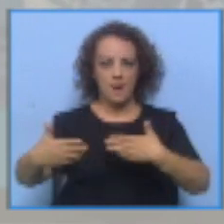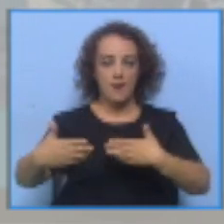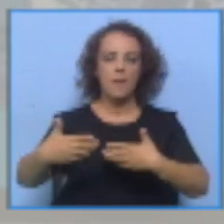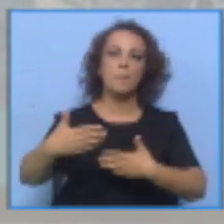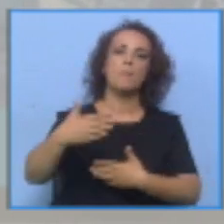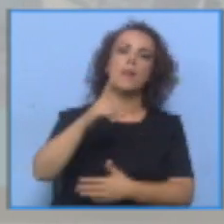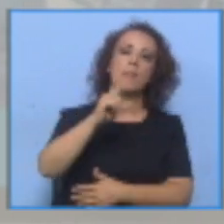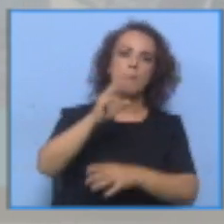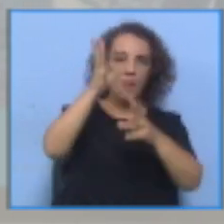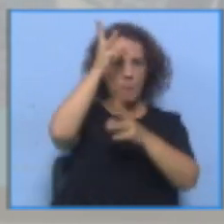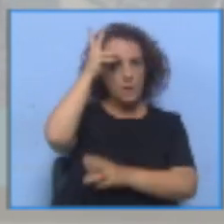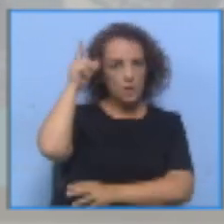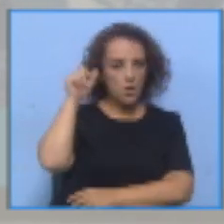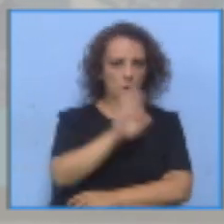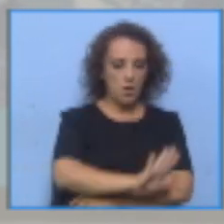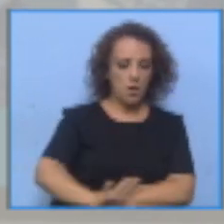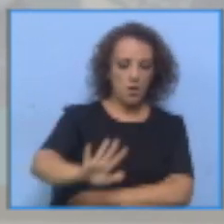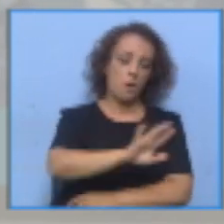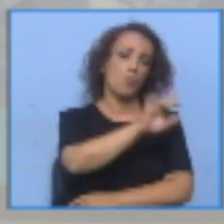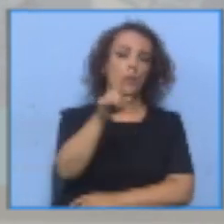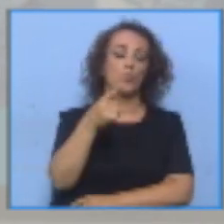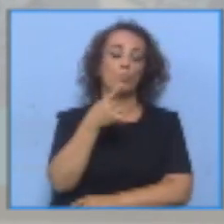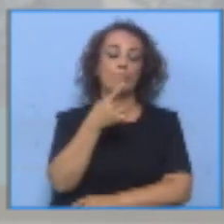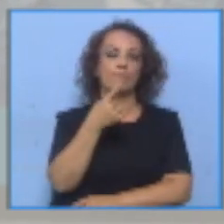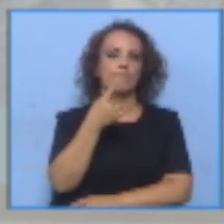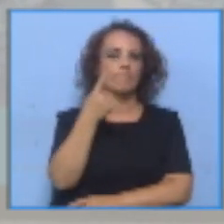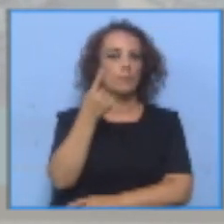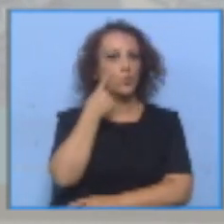Portanto, conhece bem esta realidade amazónica.